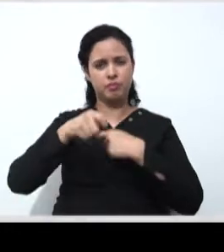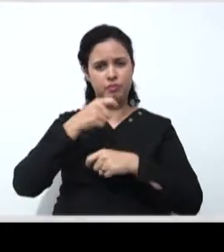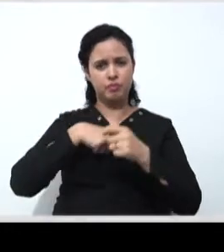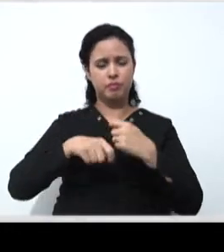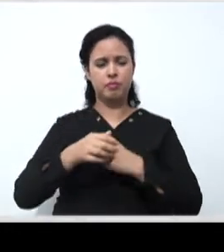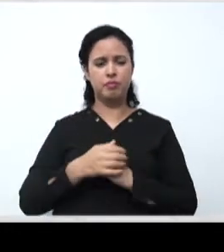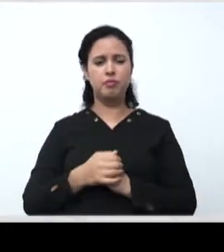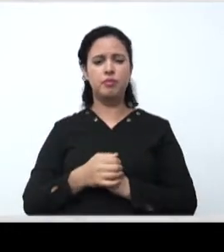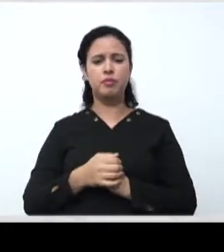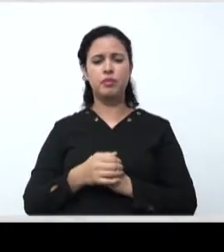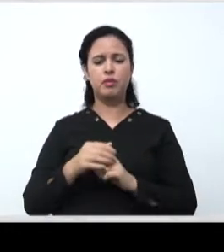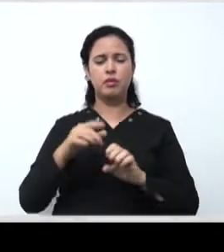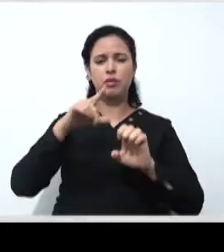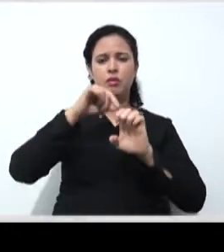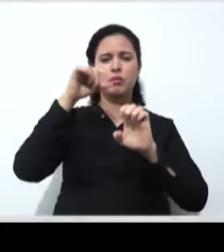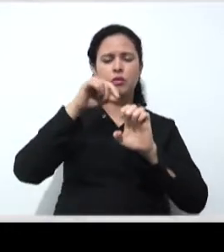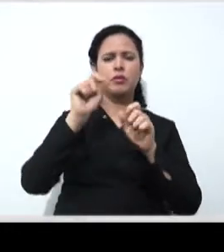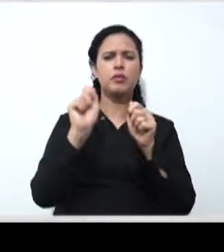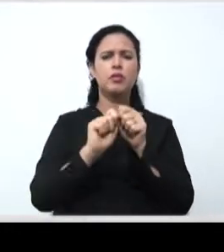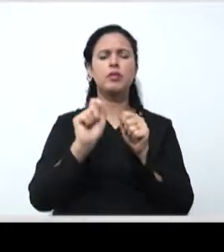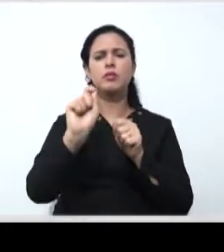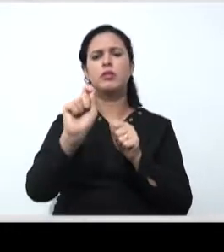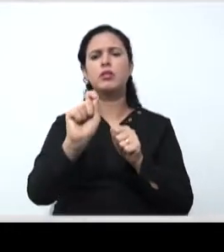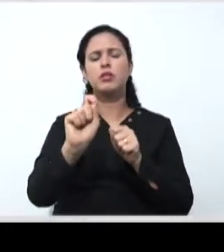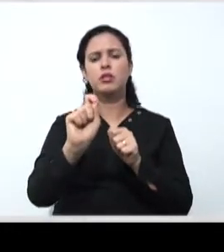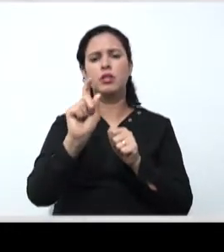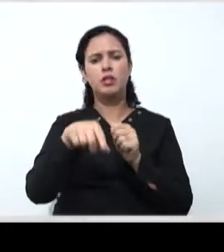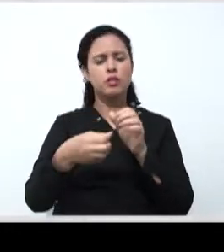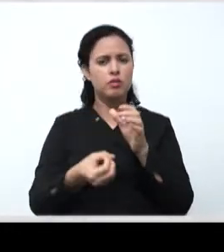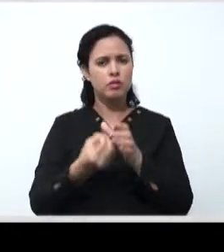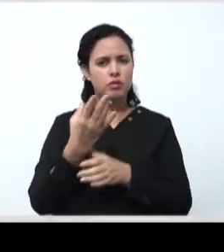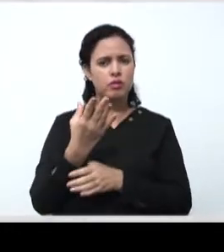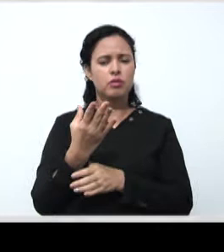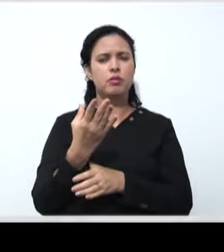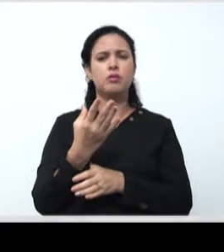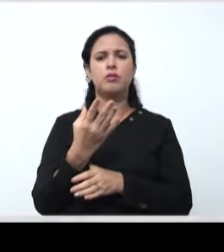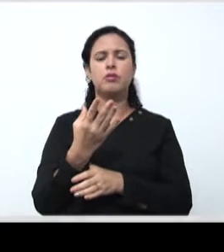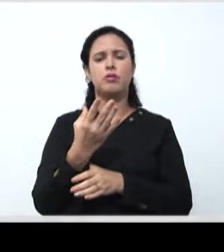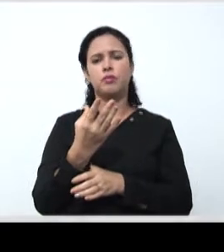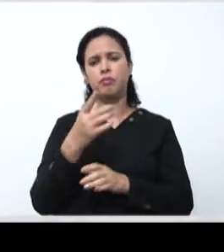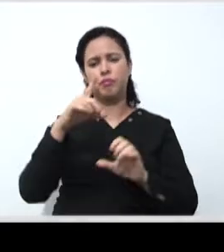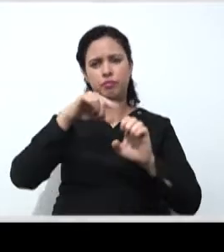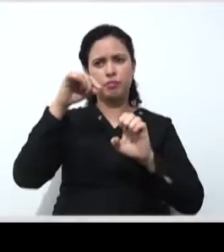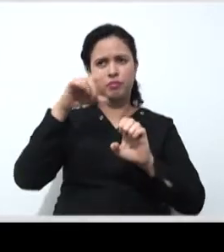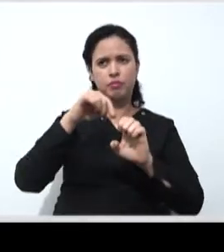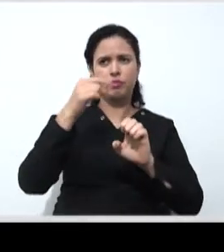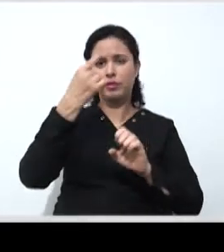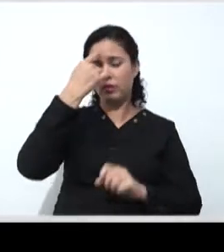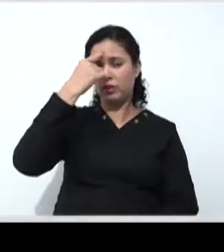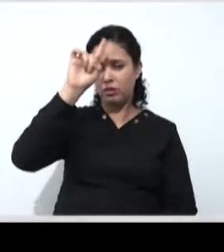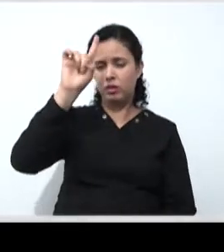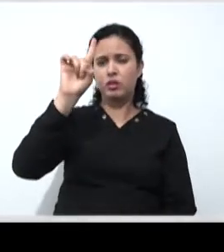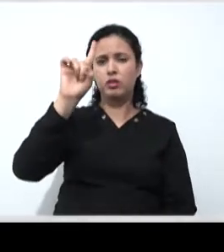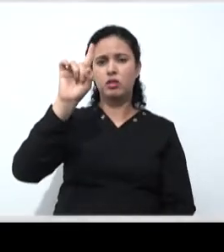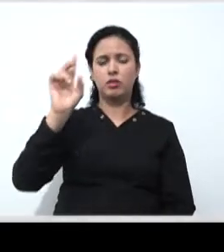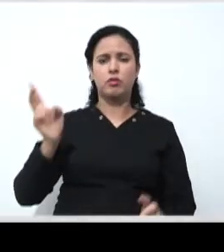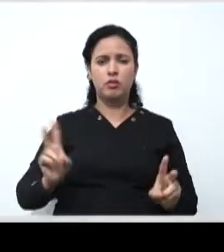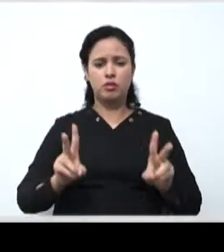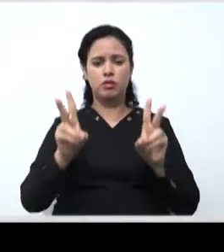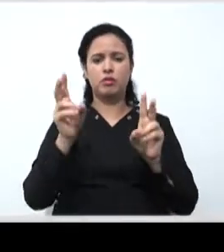E o que os empreendedores fazem? Os empreendedores inovam, os empreendedores criam, né, valores